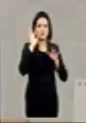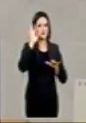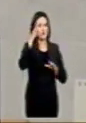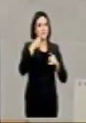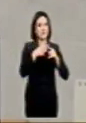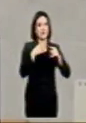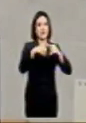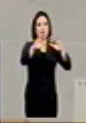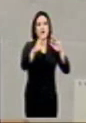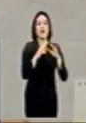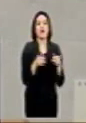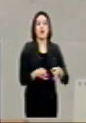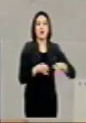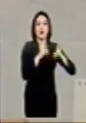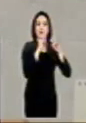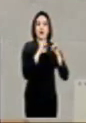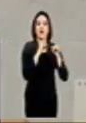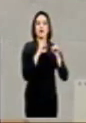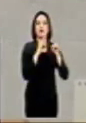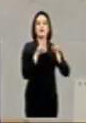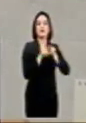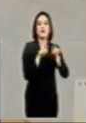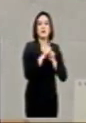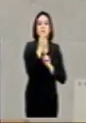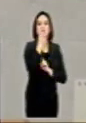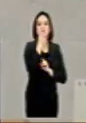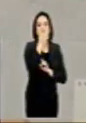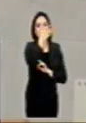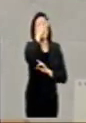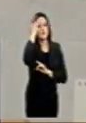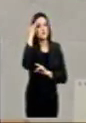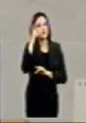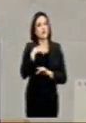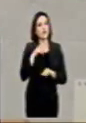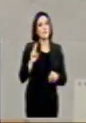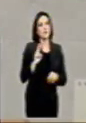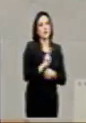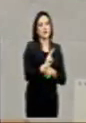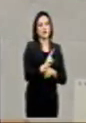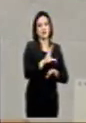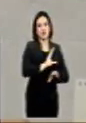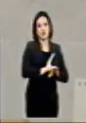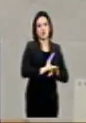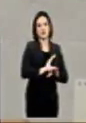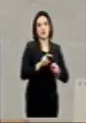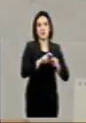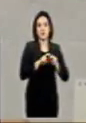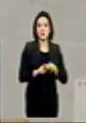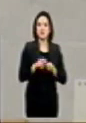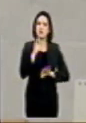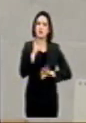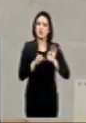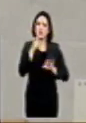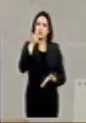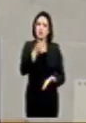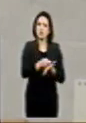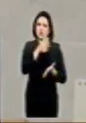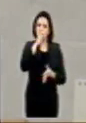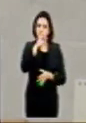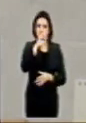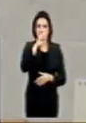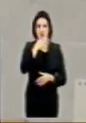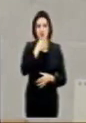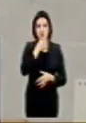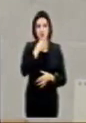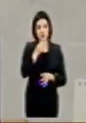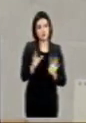são protegidos constitucionalmente. E o juiz as deferiu. O Ministério Público não fez, até o momento, nenhum